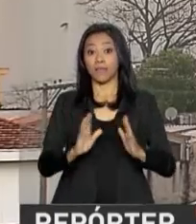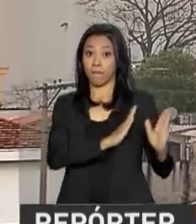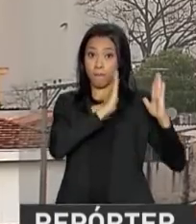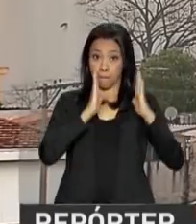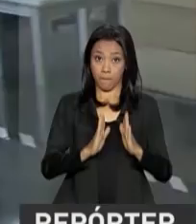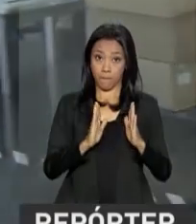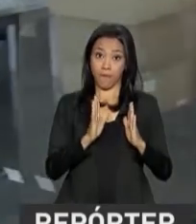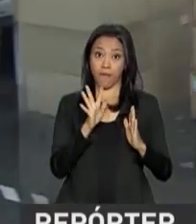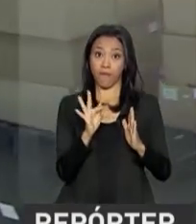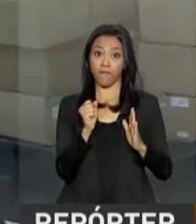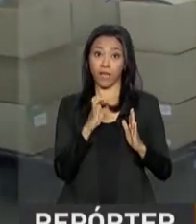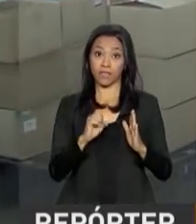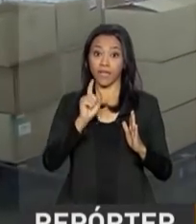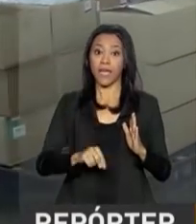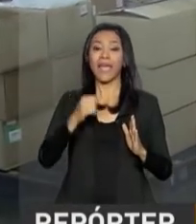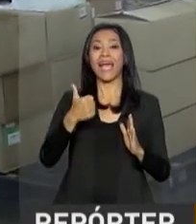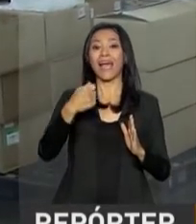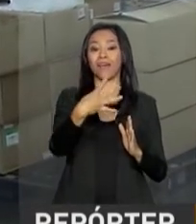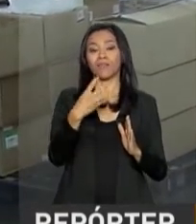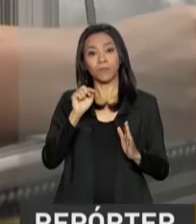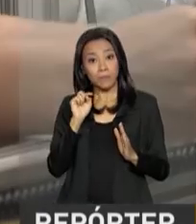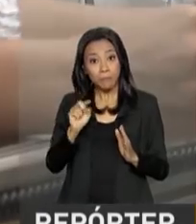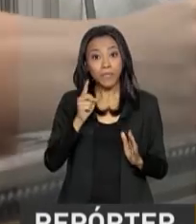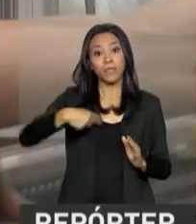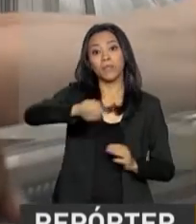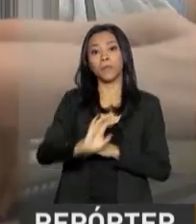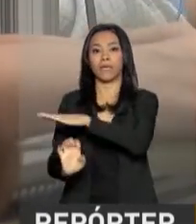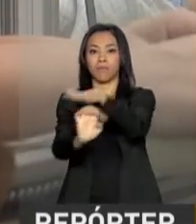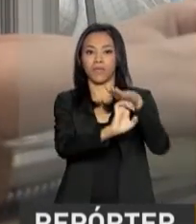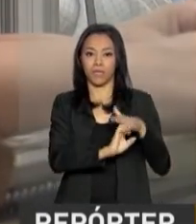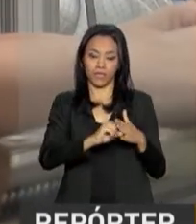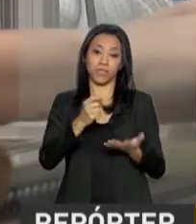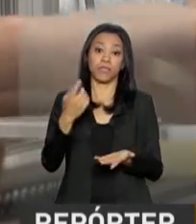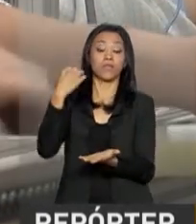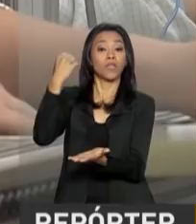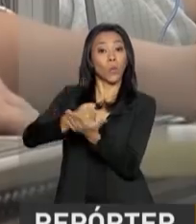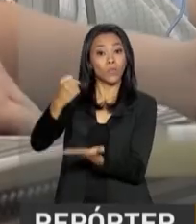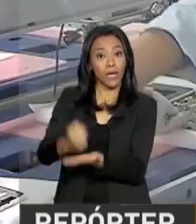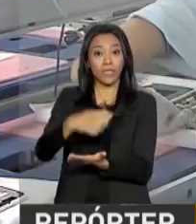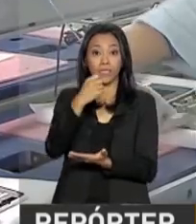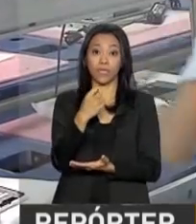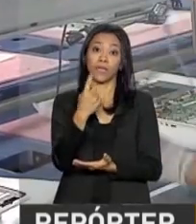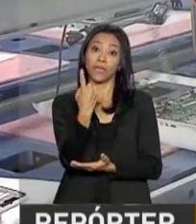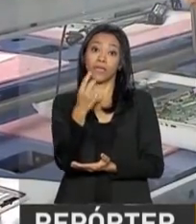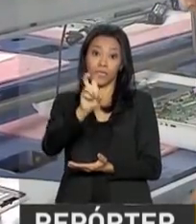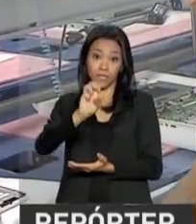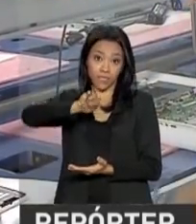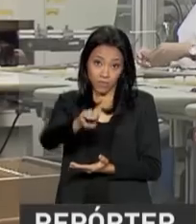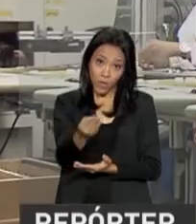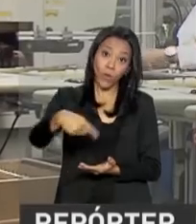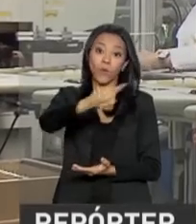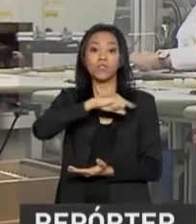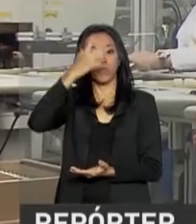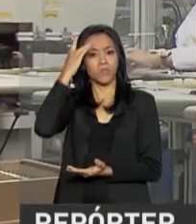destinada às 14 mil grandes empresas do país que empregam 15 milhões de trabalhadores essas grandes companhias